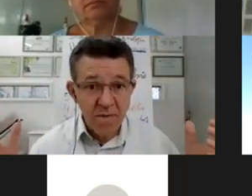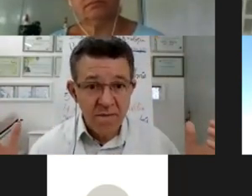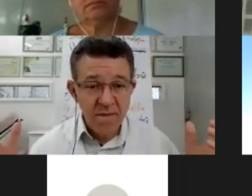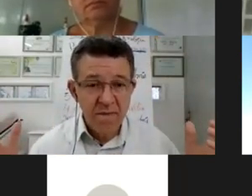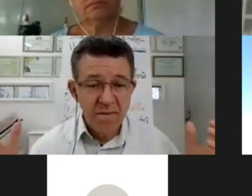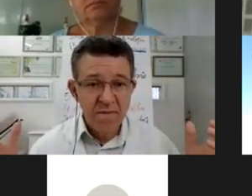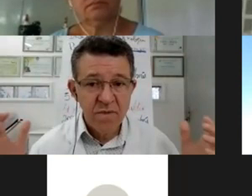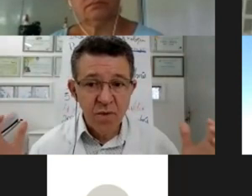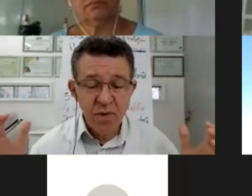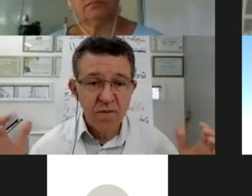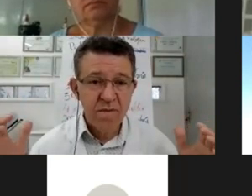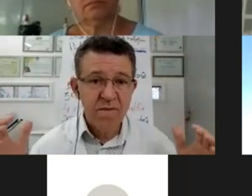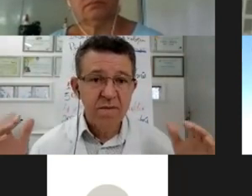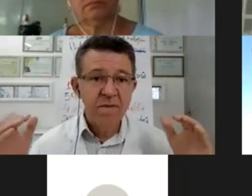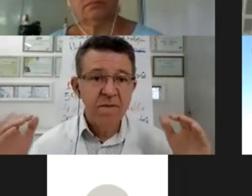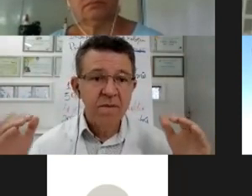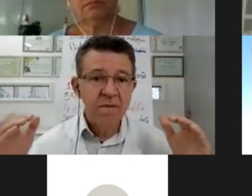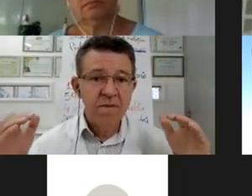A tudo. Tá certo. Tudo.